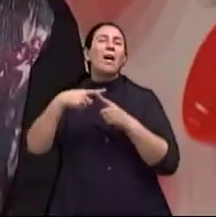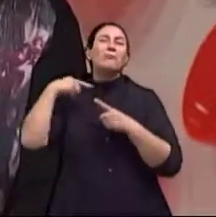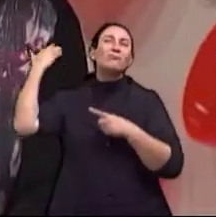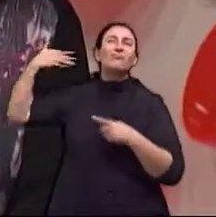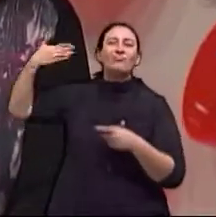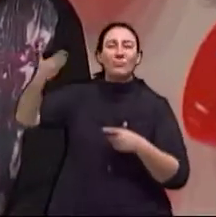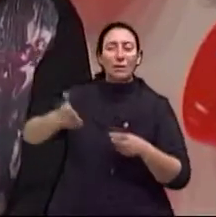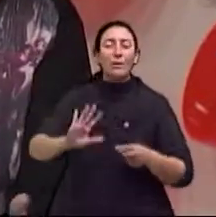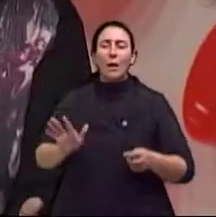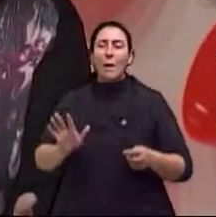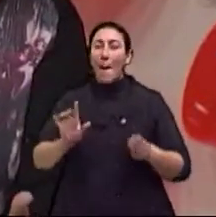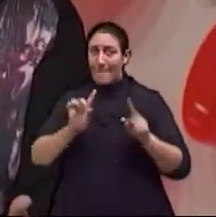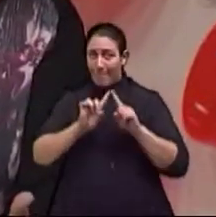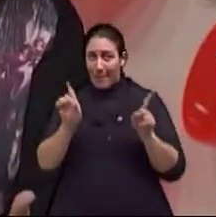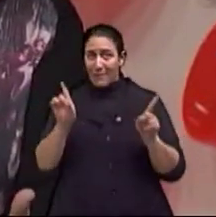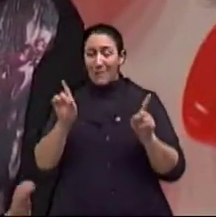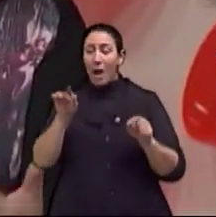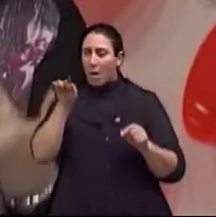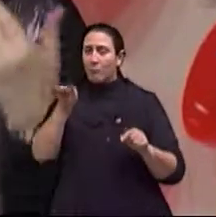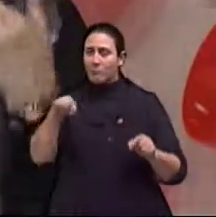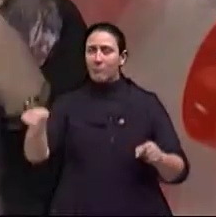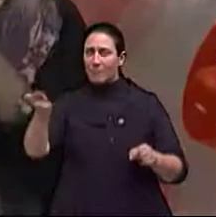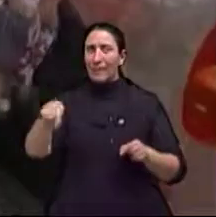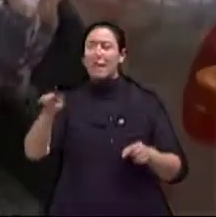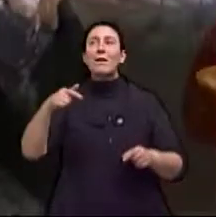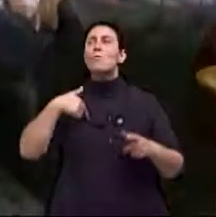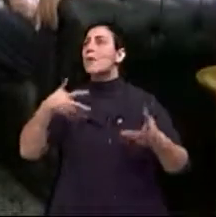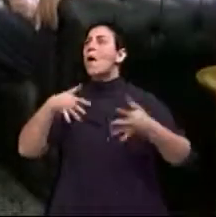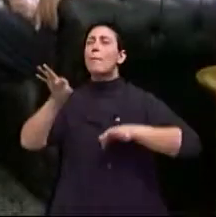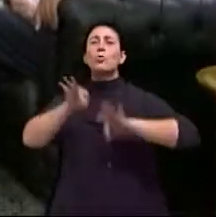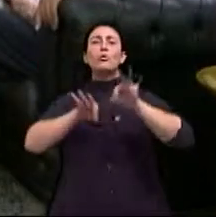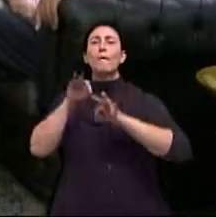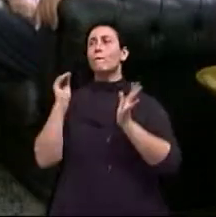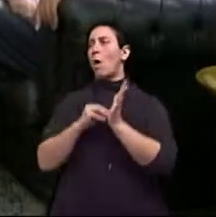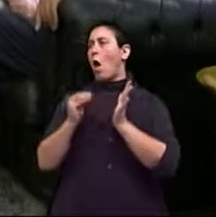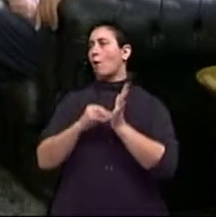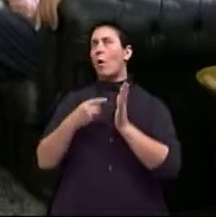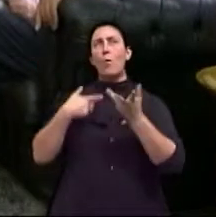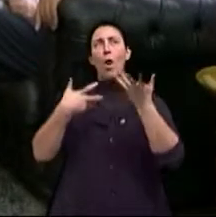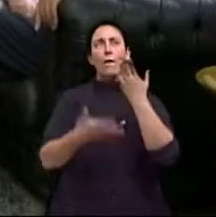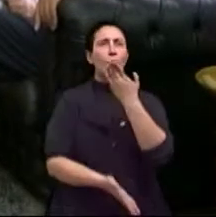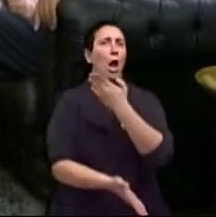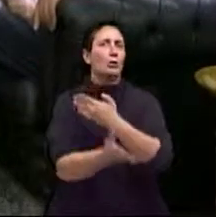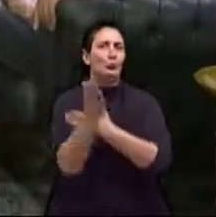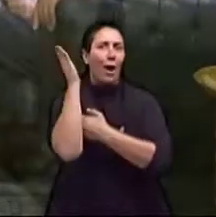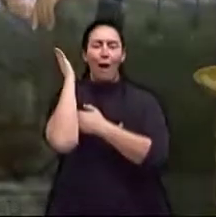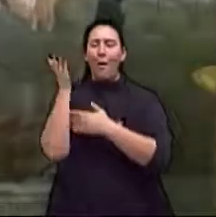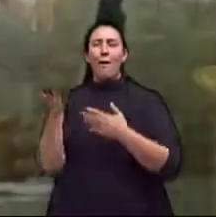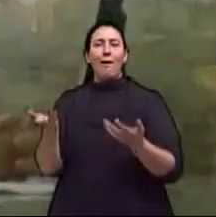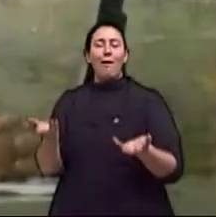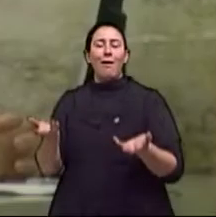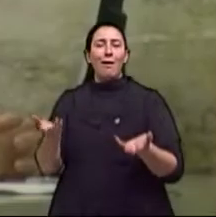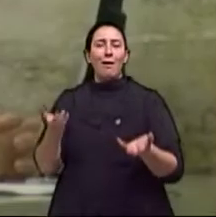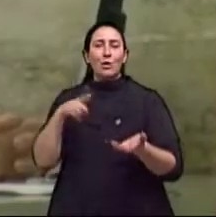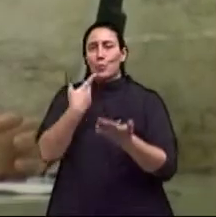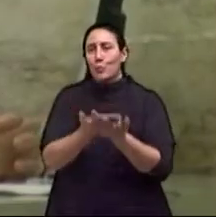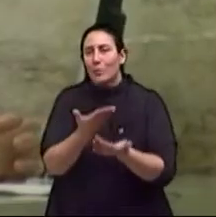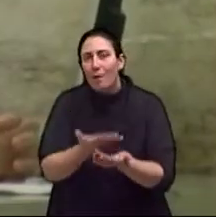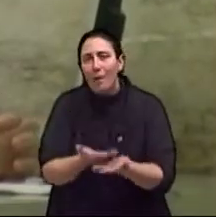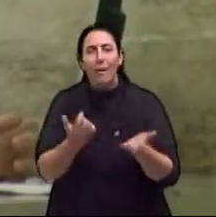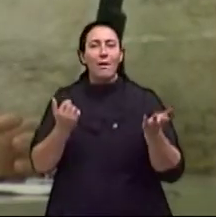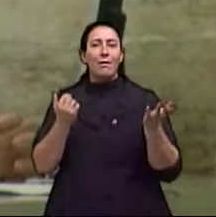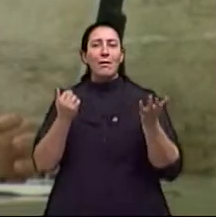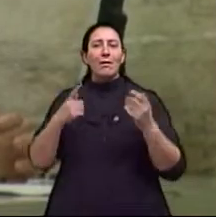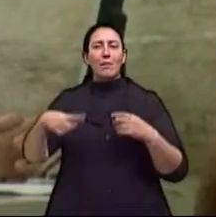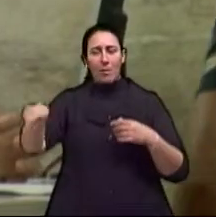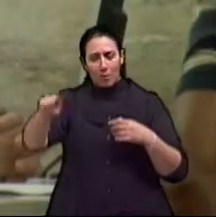né claro só que quando chegam lá eles ainda tem os projetos que eles deixaram de fazer que ia viajar como Helena já falou quer dizer estudar